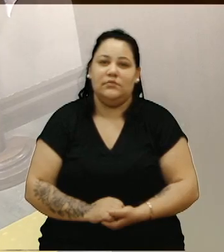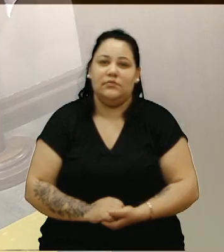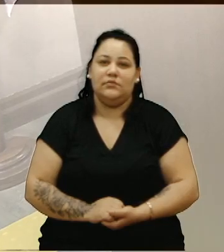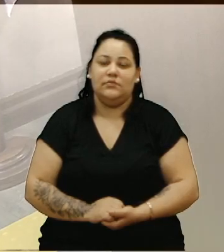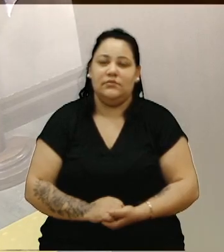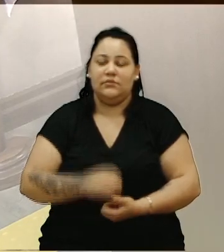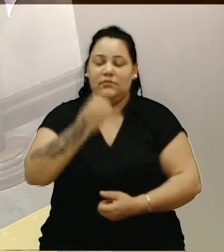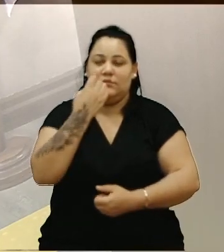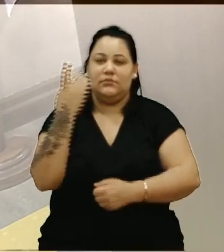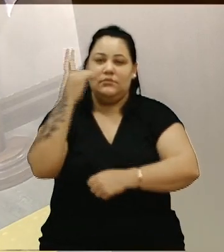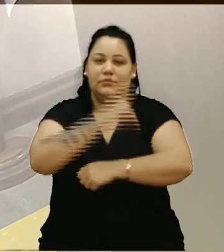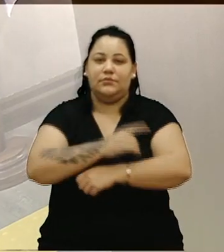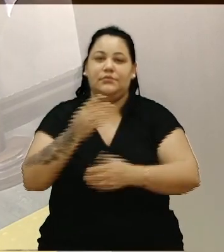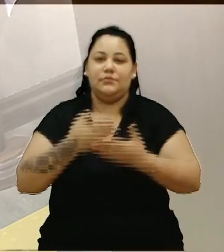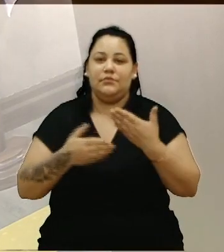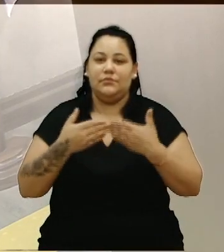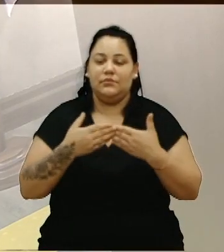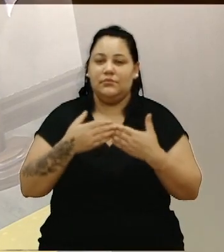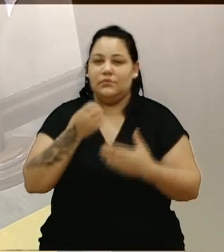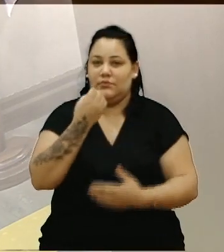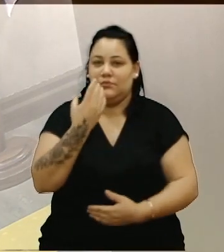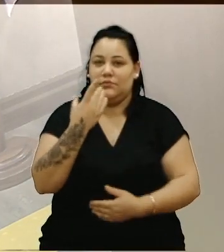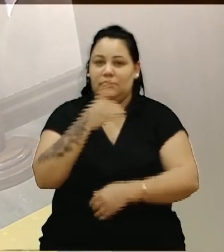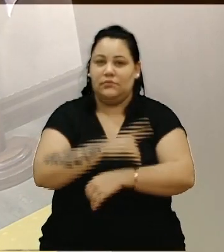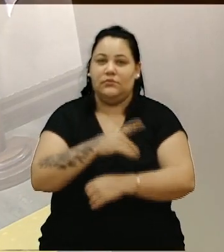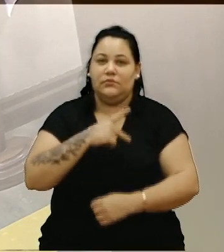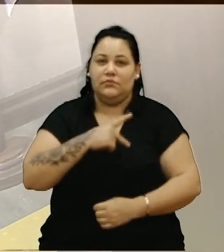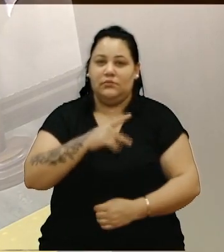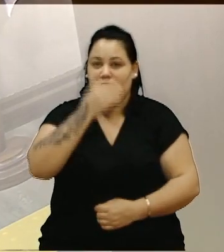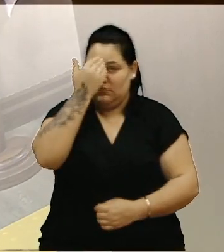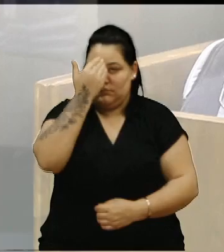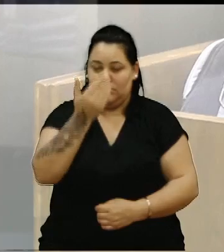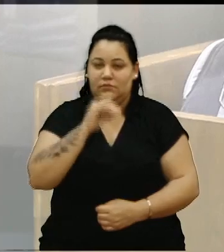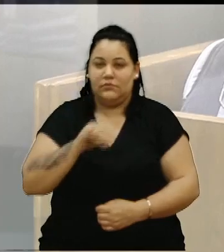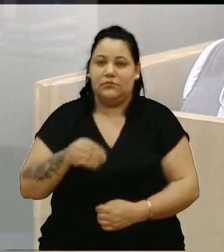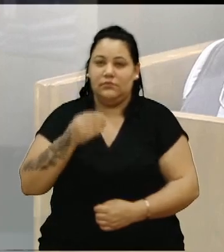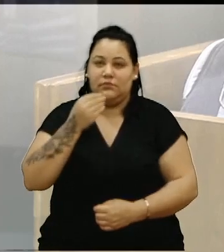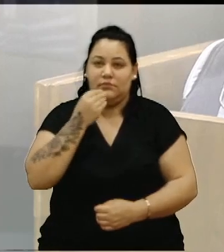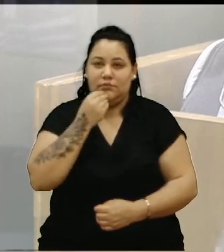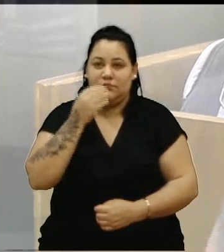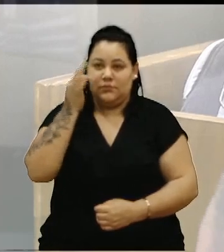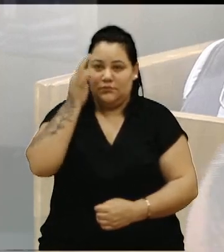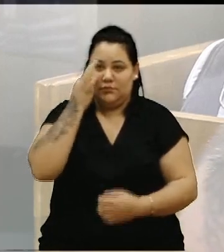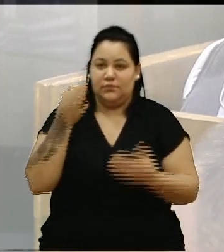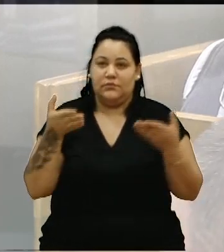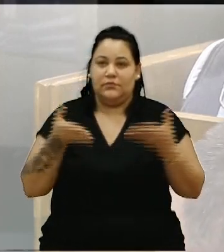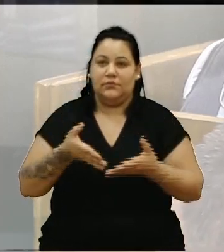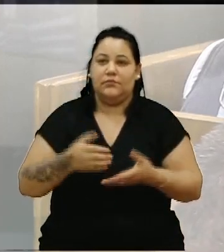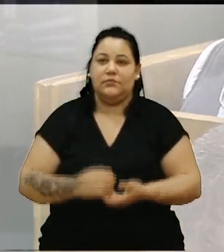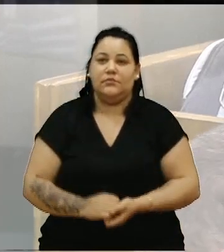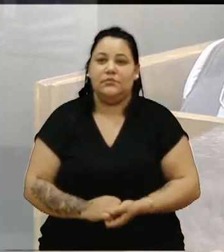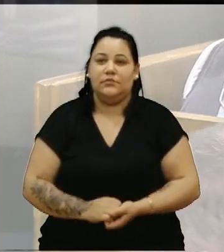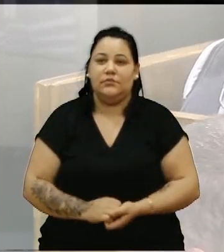Bom dia a todos, bom dia, presidente, vereadores. Obrigada pela oportunidade de estar aqui hoje.